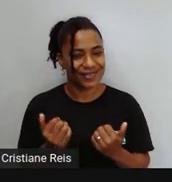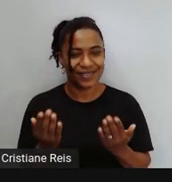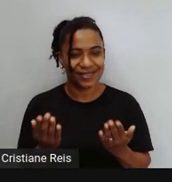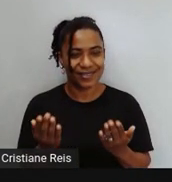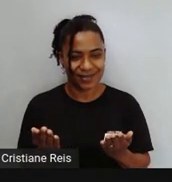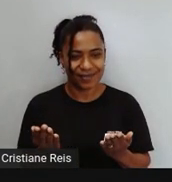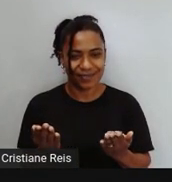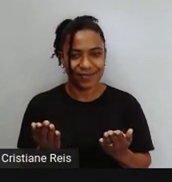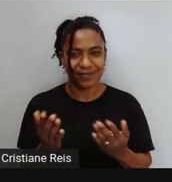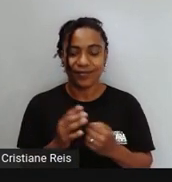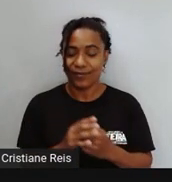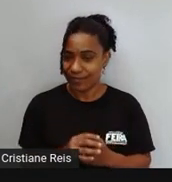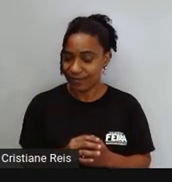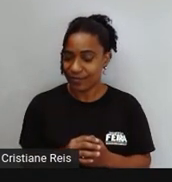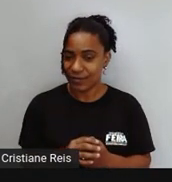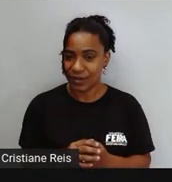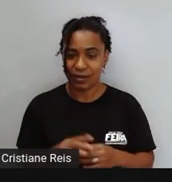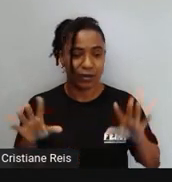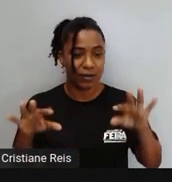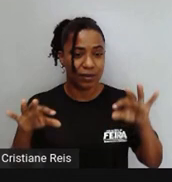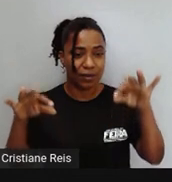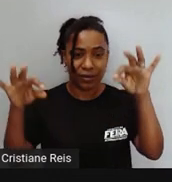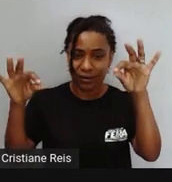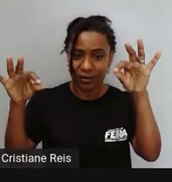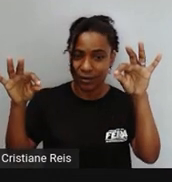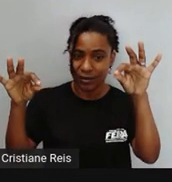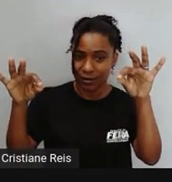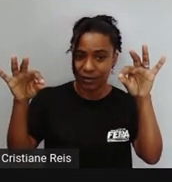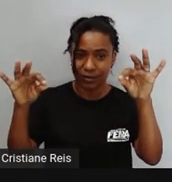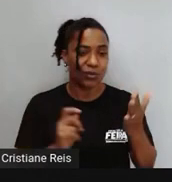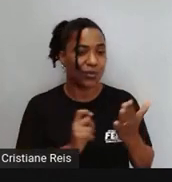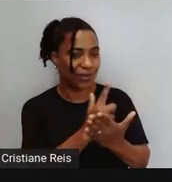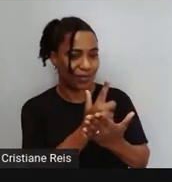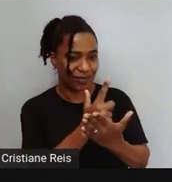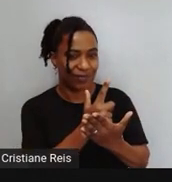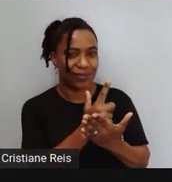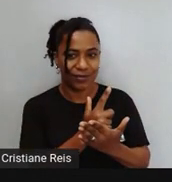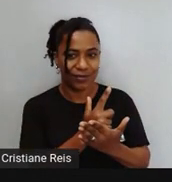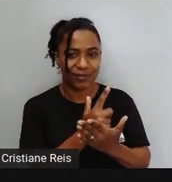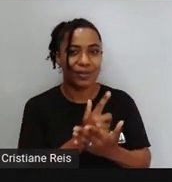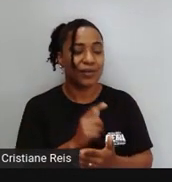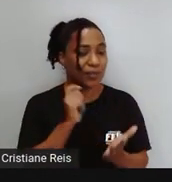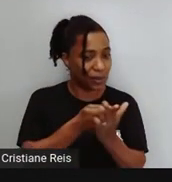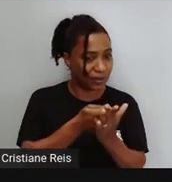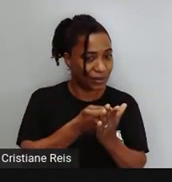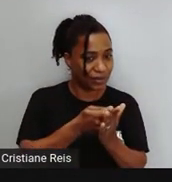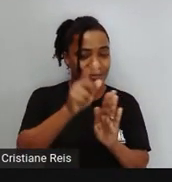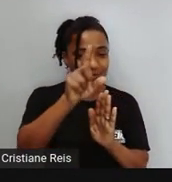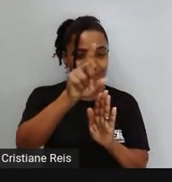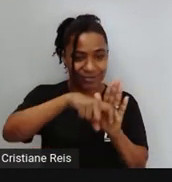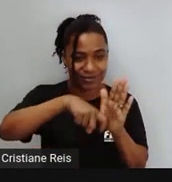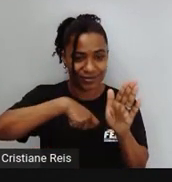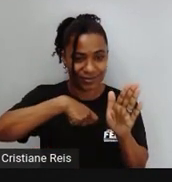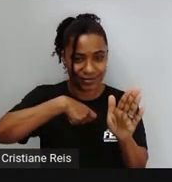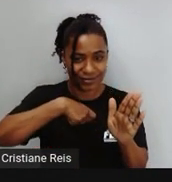$165. Então, esta peça que está em promoção pode ser paga com cartão de crédito e